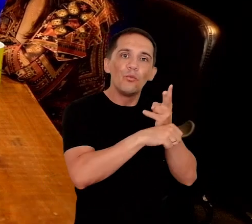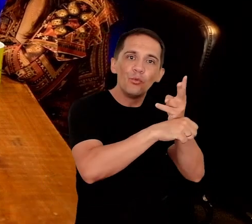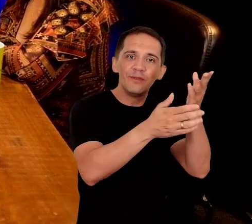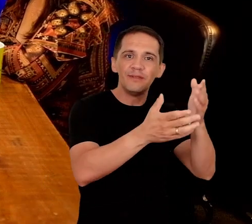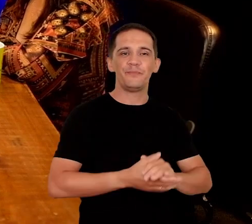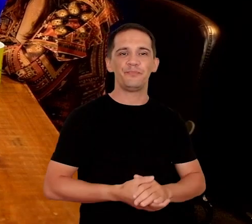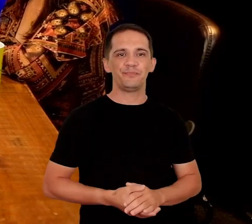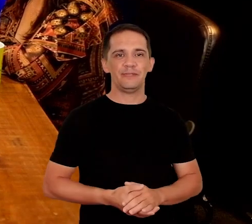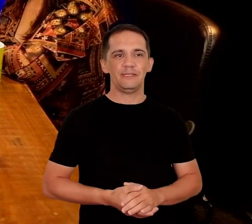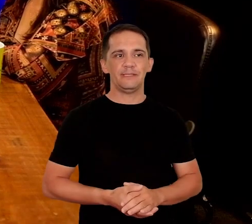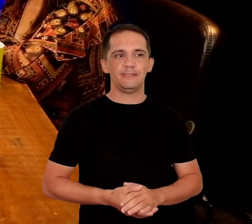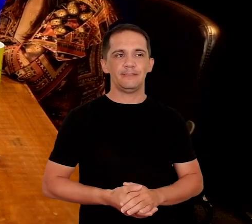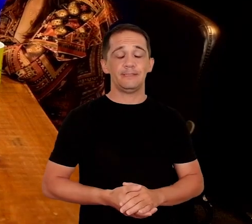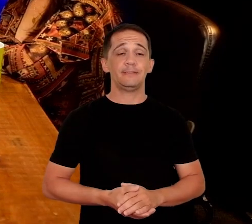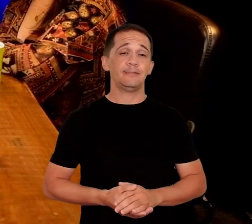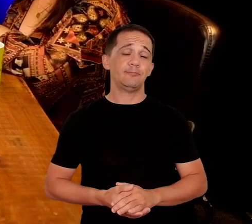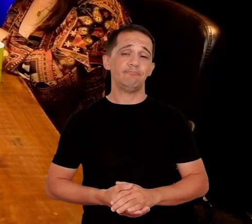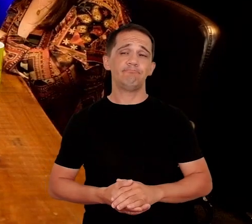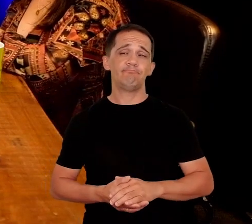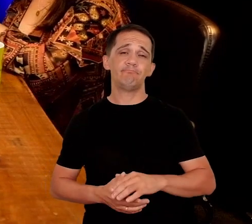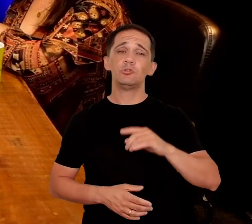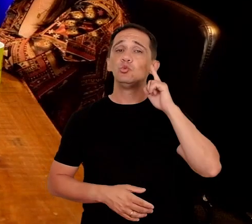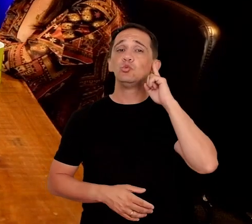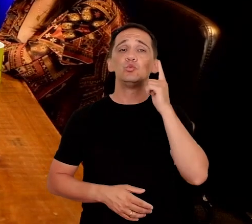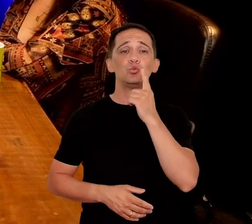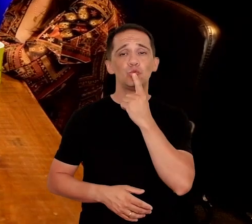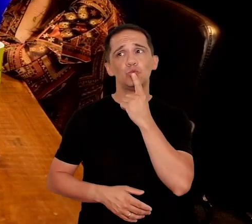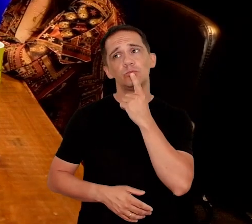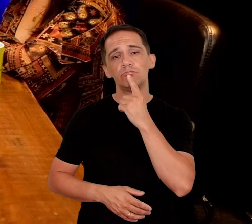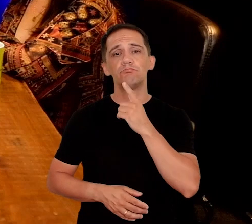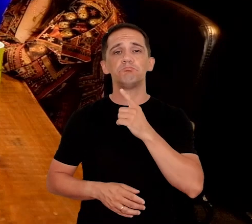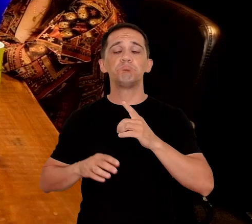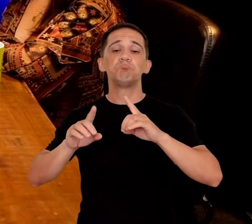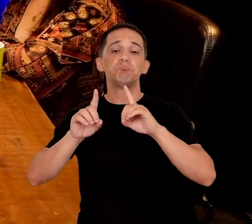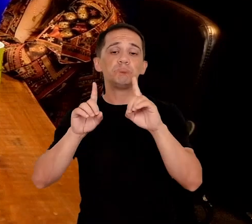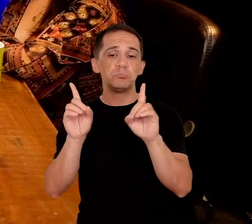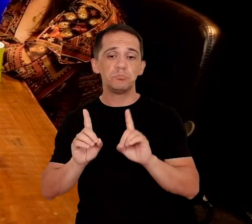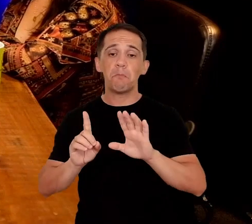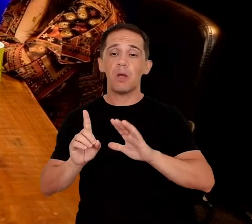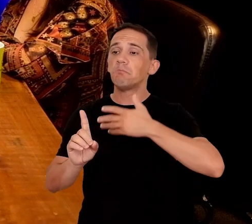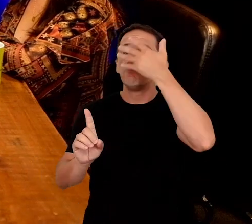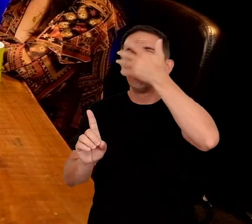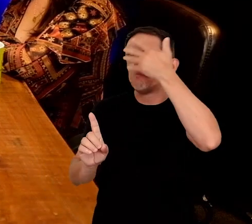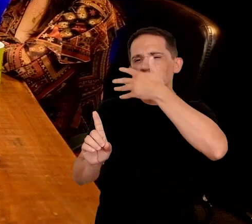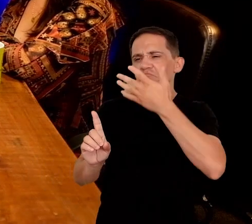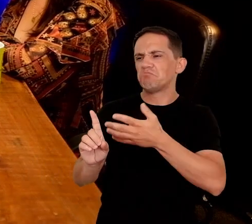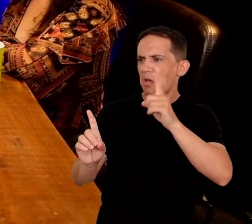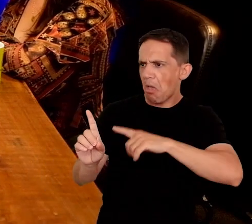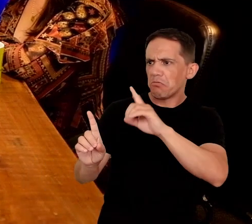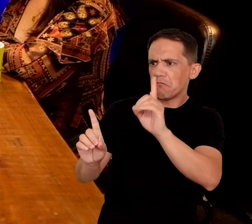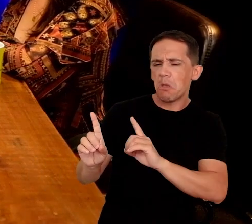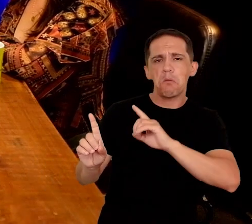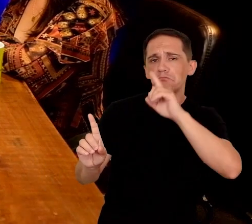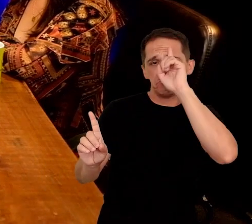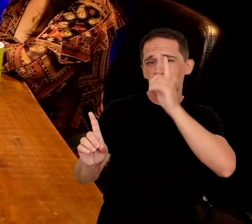pelo Isso. menos, né? E como a surdez é uma deficiência que tu não enxerga, né? Alguns e outros usam o aparelho para barulhos, para atravessar a